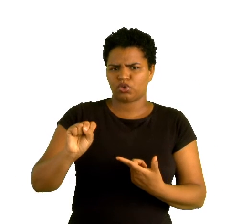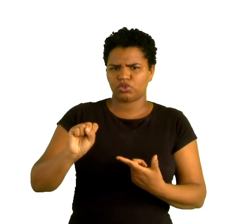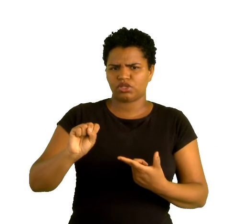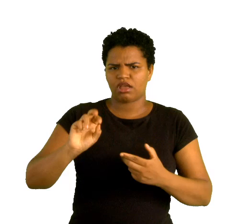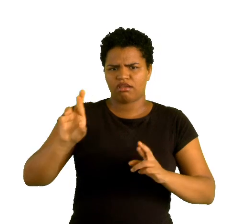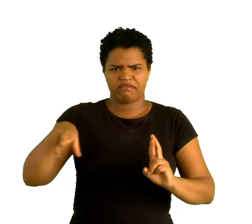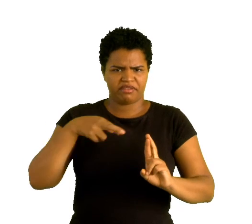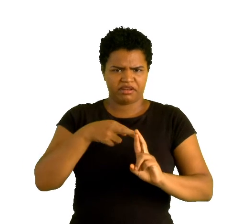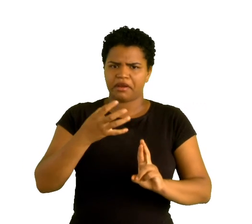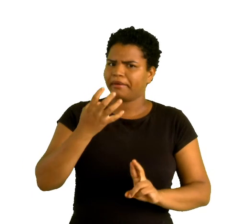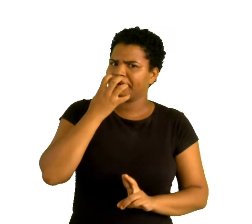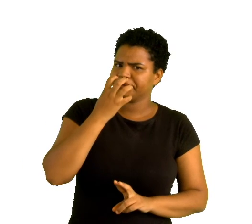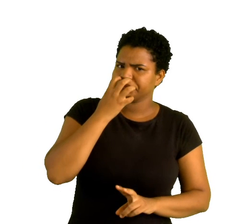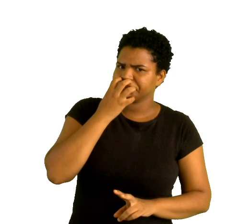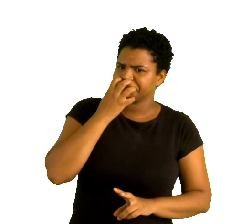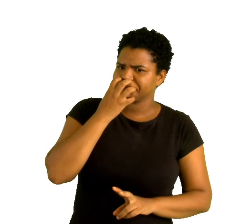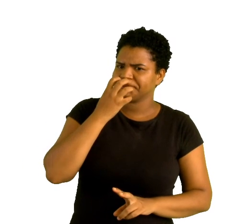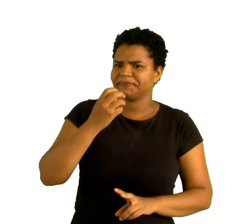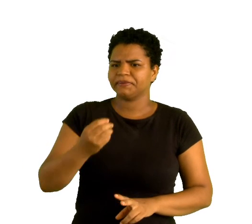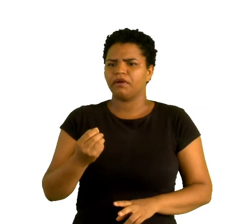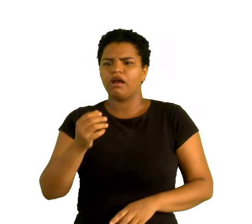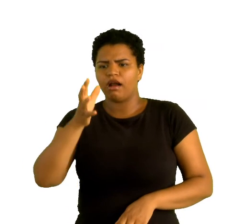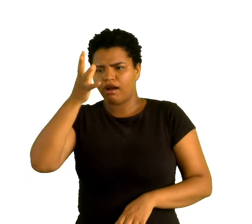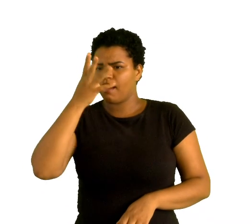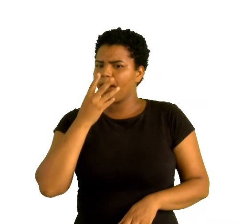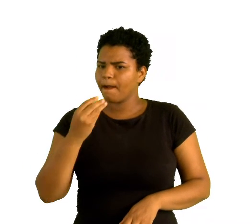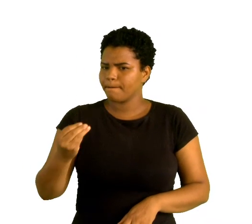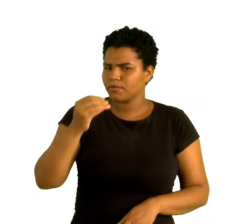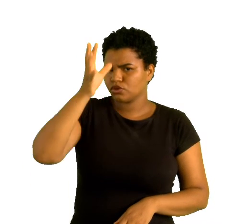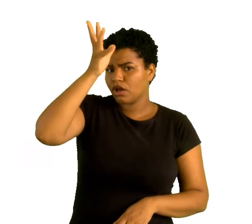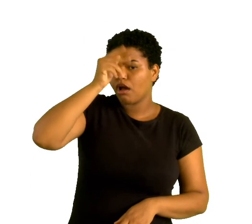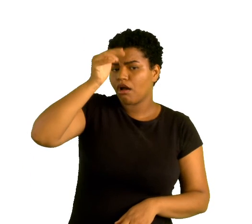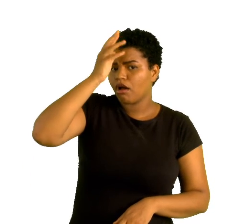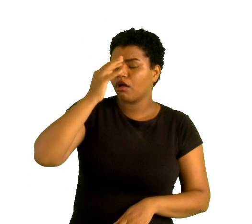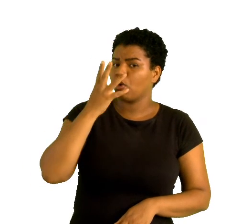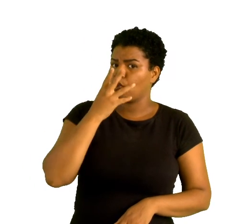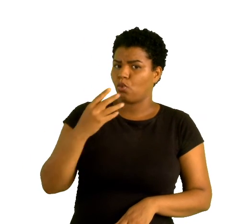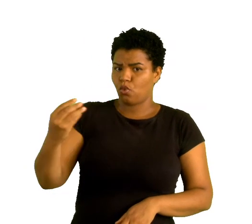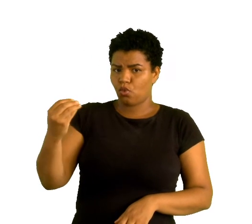cães, às raposas, o galo ou o lobo?